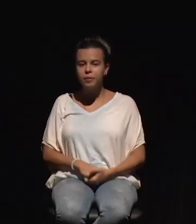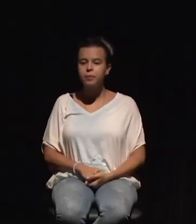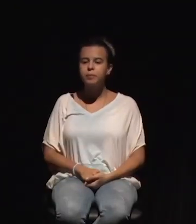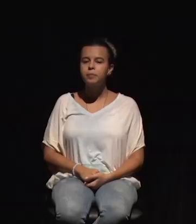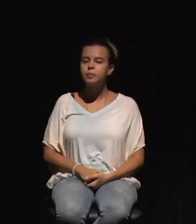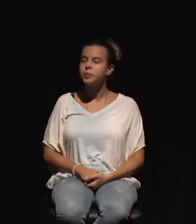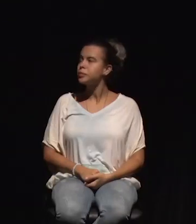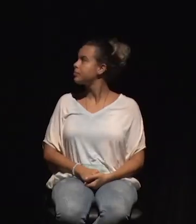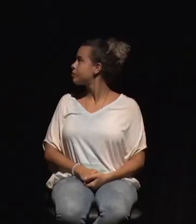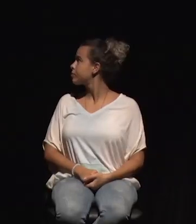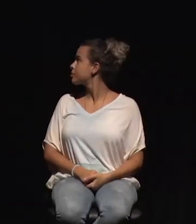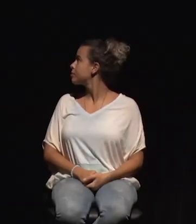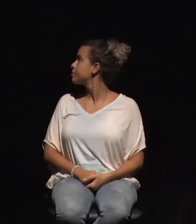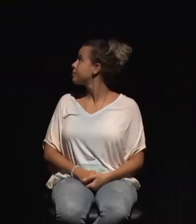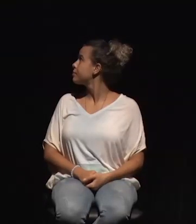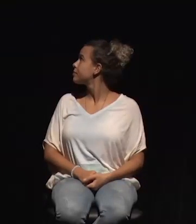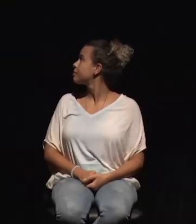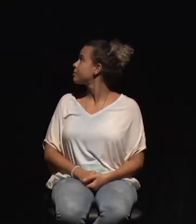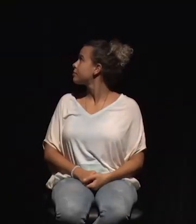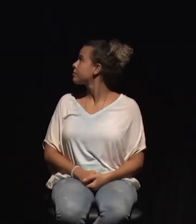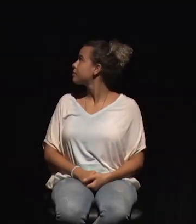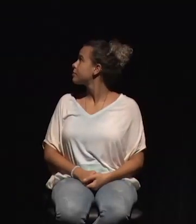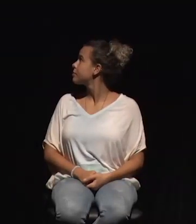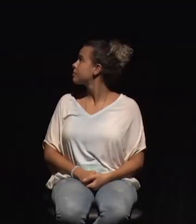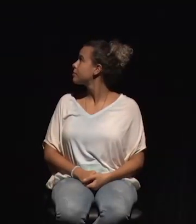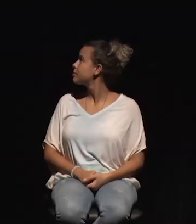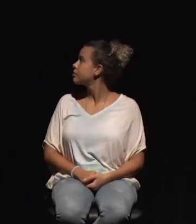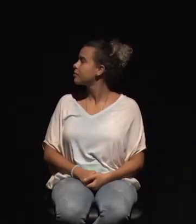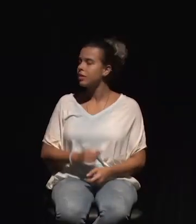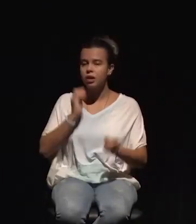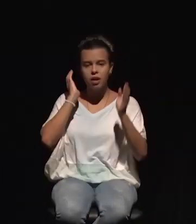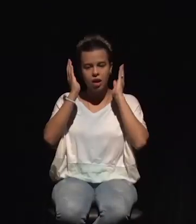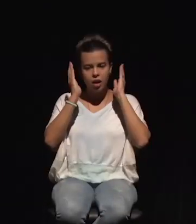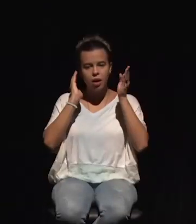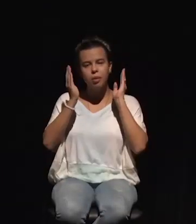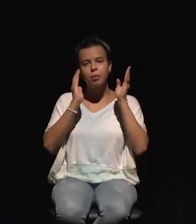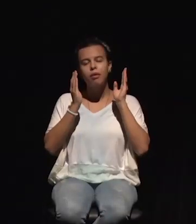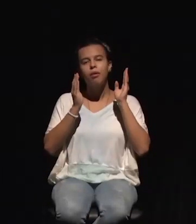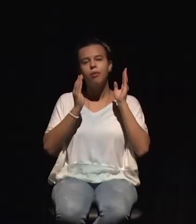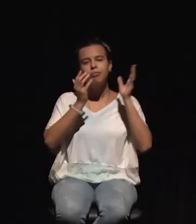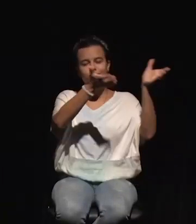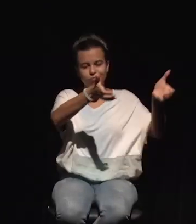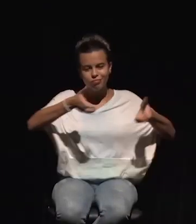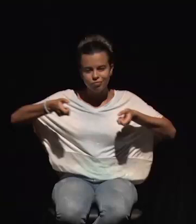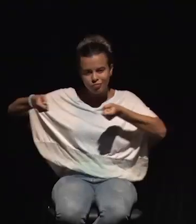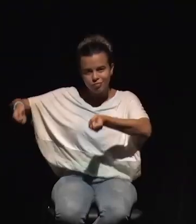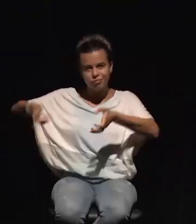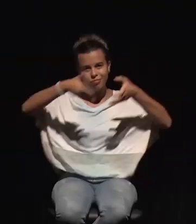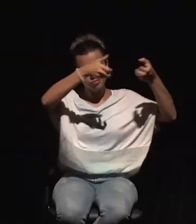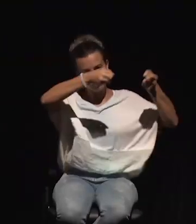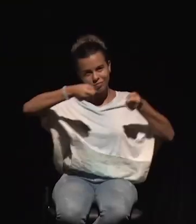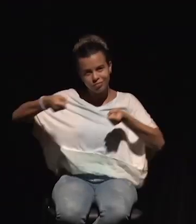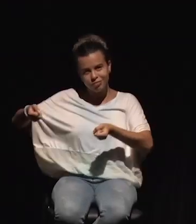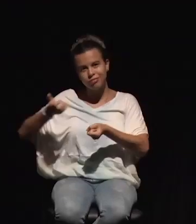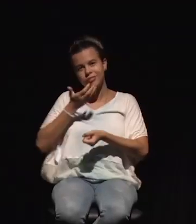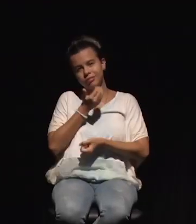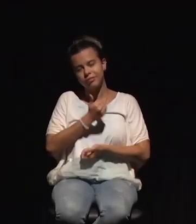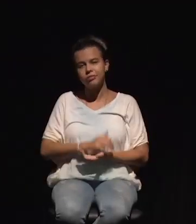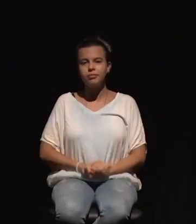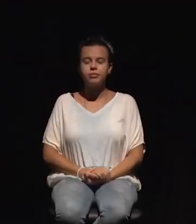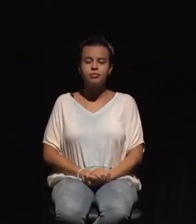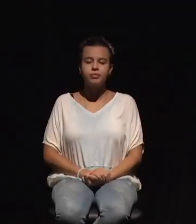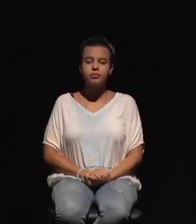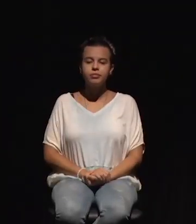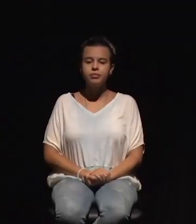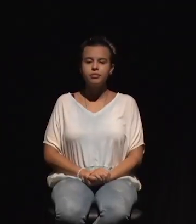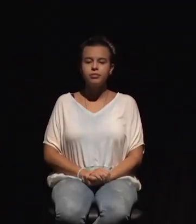aqui era o o caminhão fazendo a entrega a gente tinha